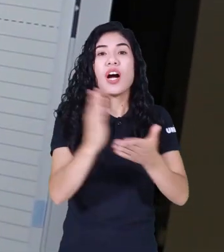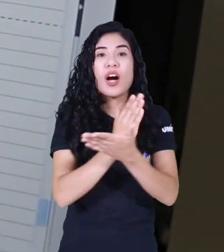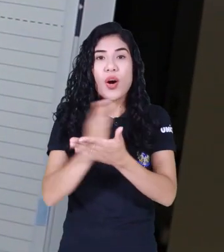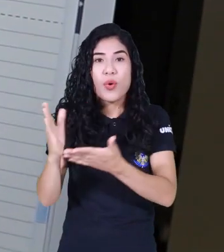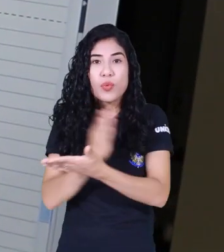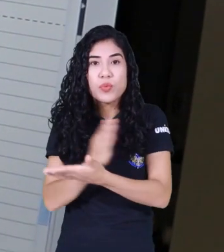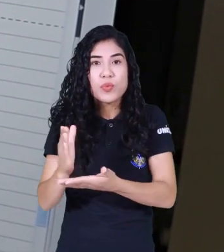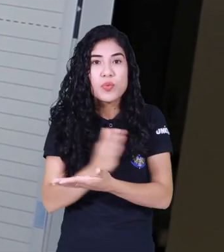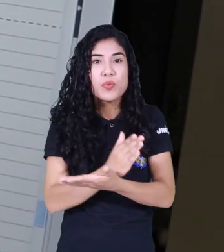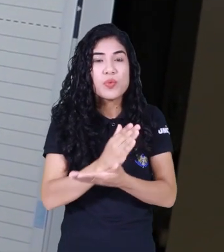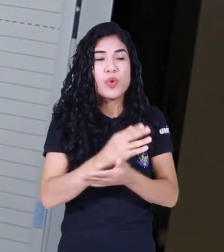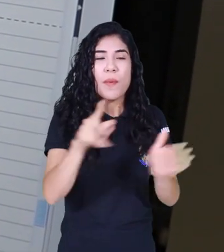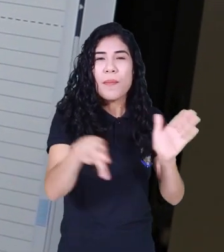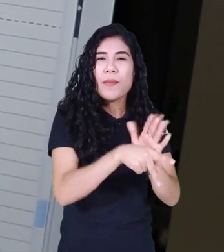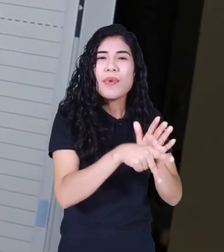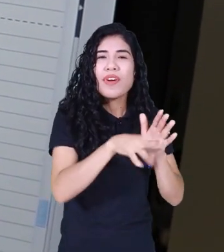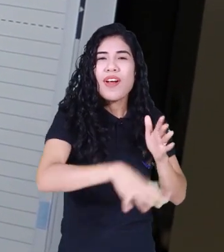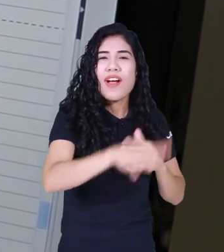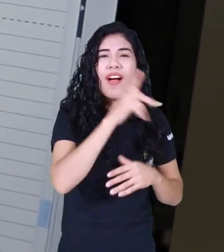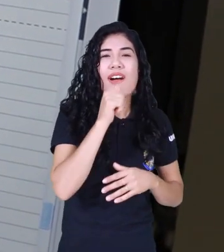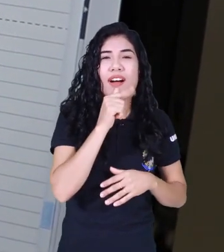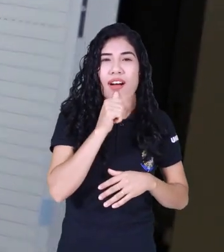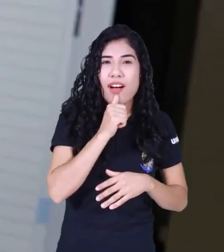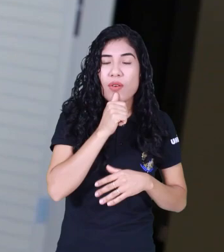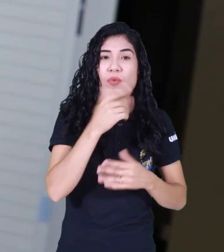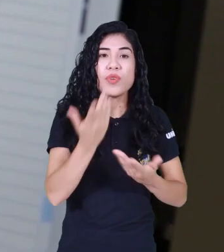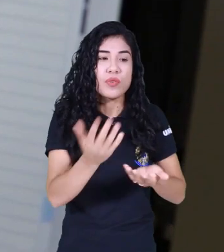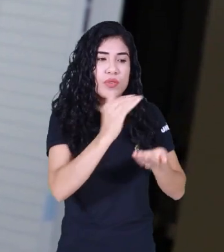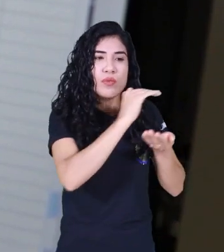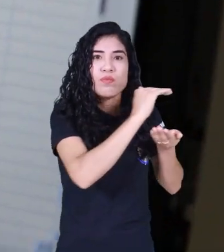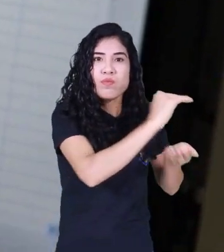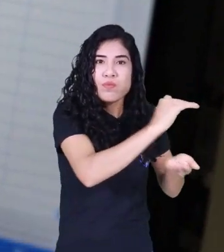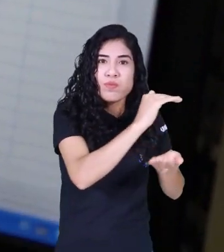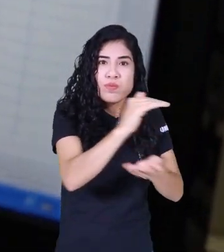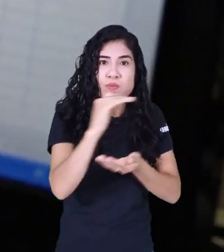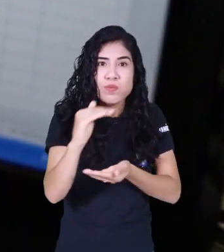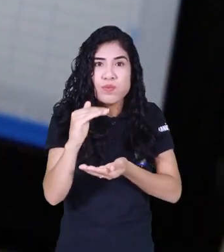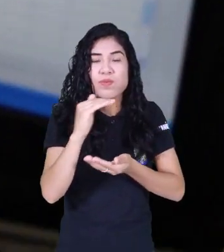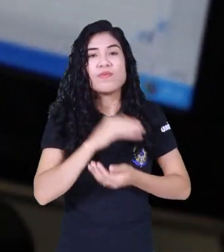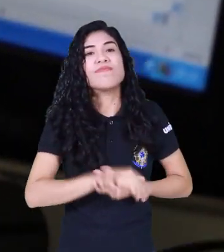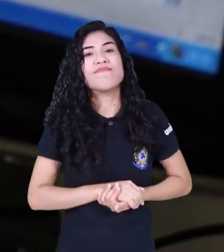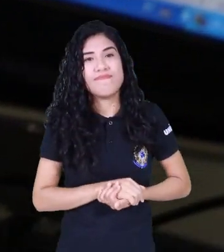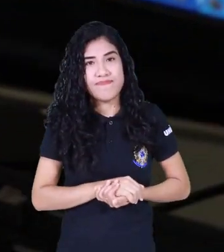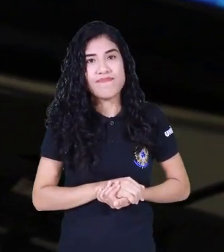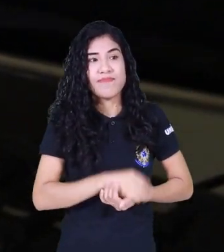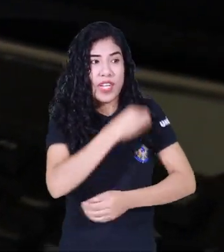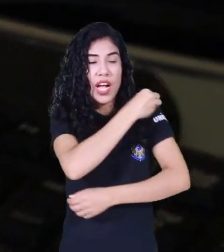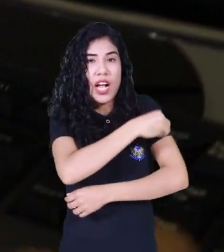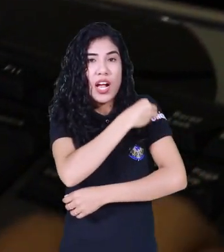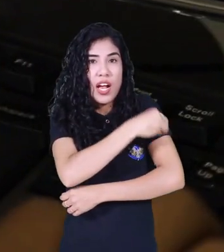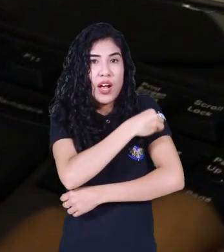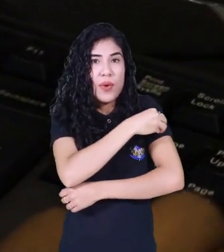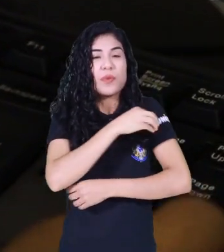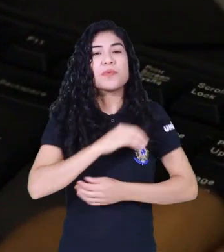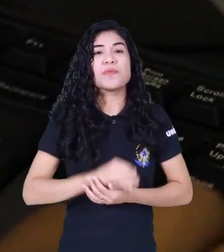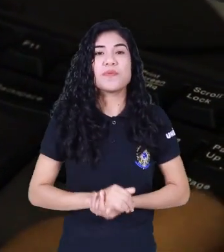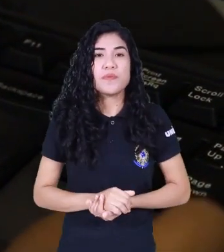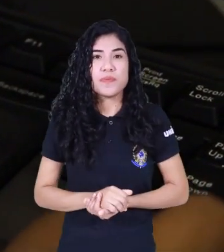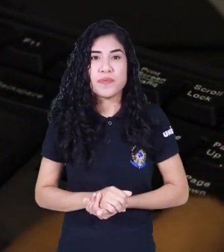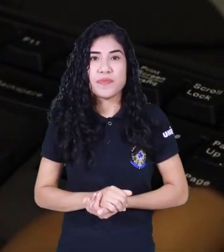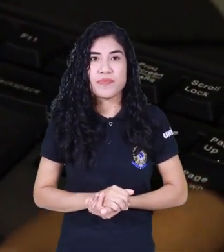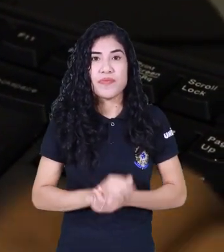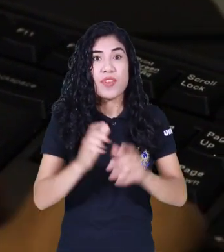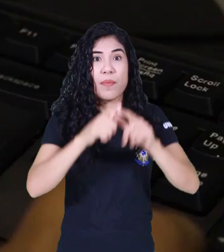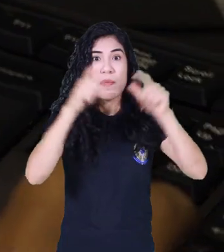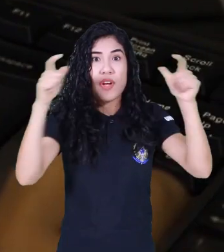insetos aquáticos, ninfas e larvas, devem ser armazenados definitivamente em via úmida, em potes com álcool 80%. A maior parte do